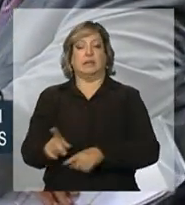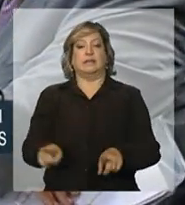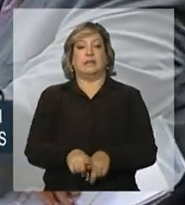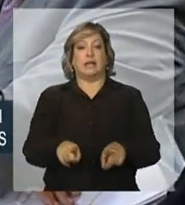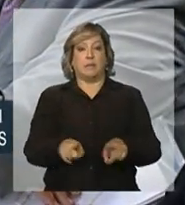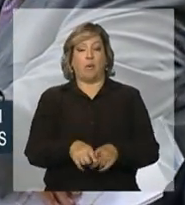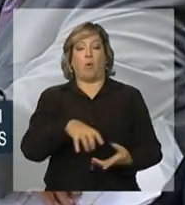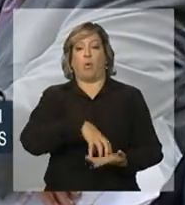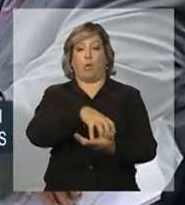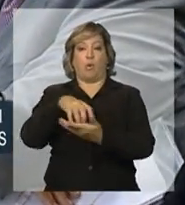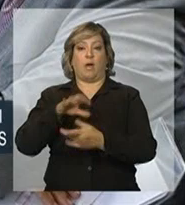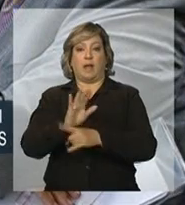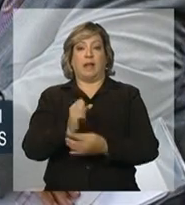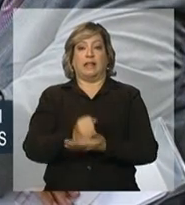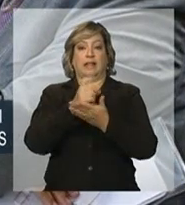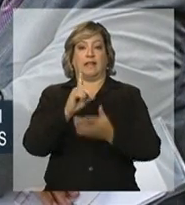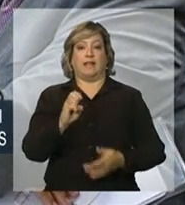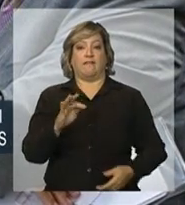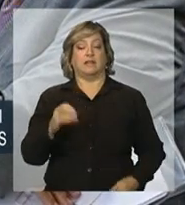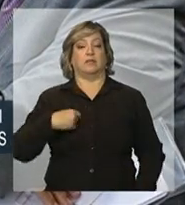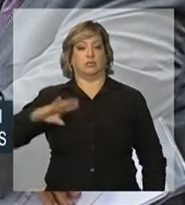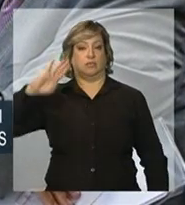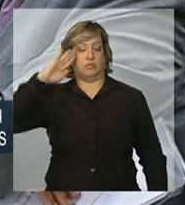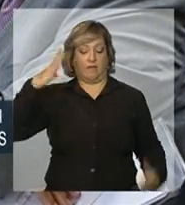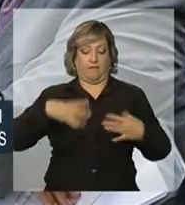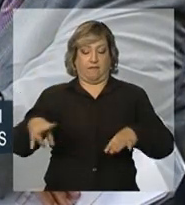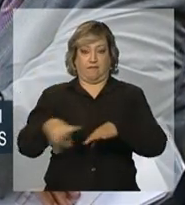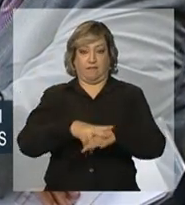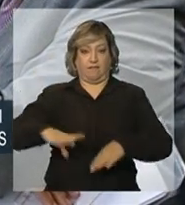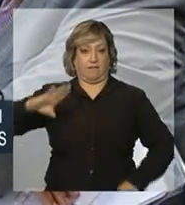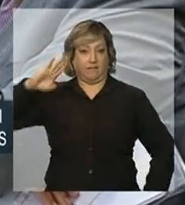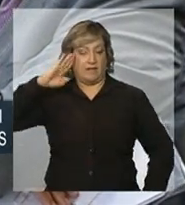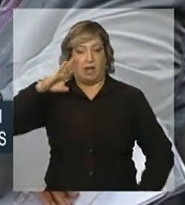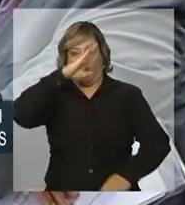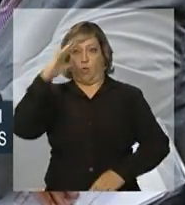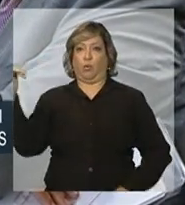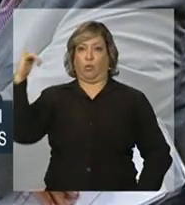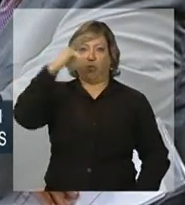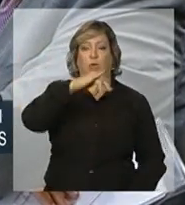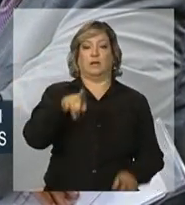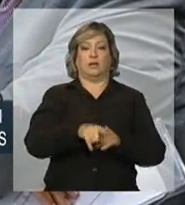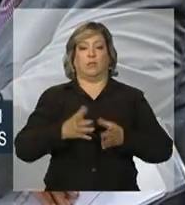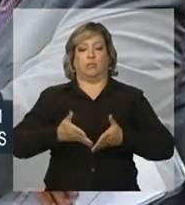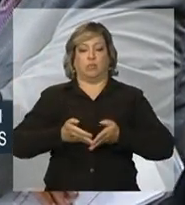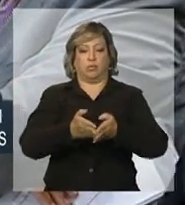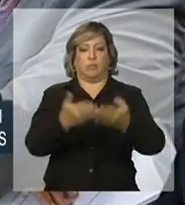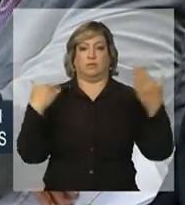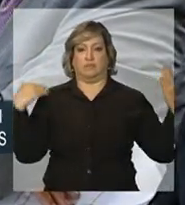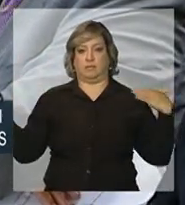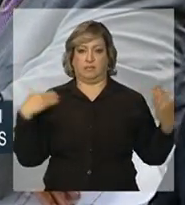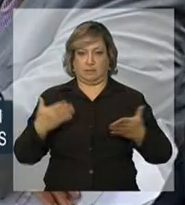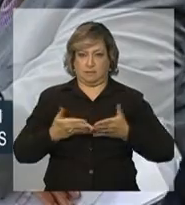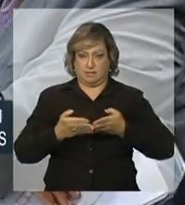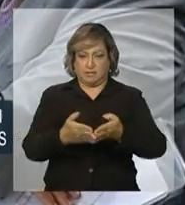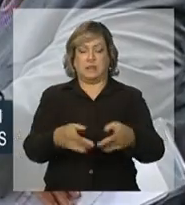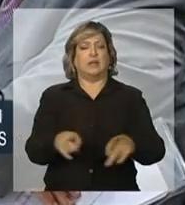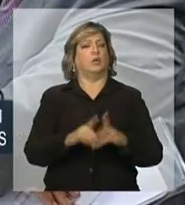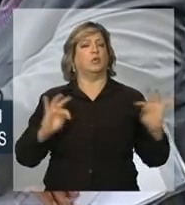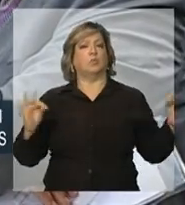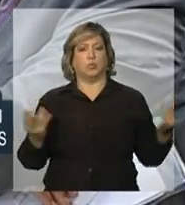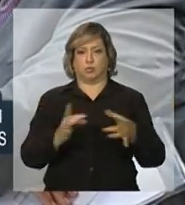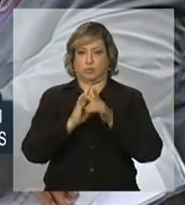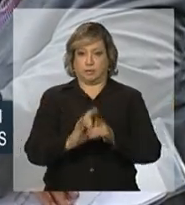órgãos da defesa, as Forças Armadas, o Exército, a Marinha e a Aeronáutica. E também, muito